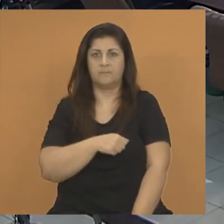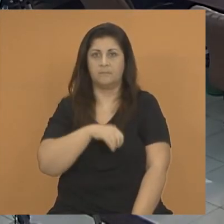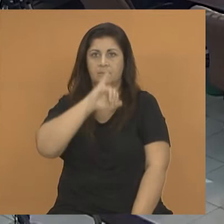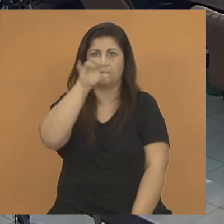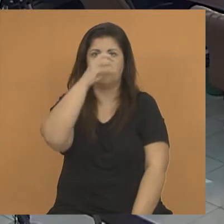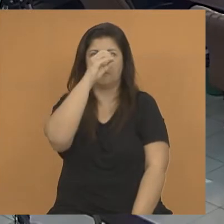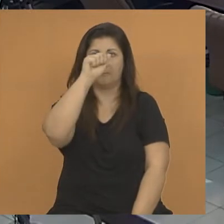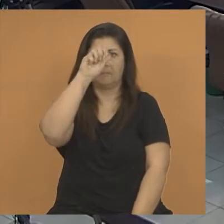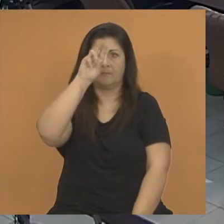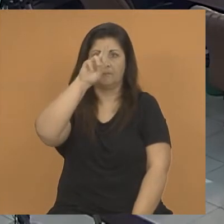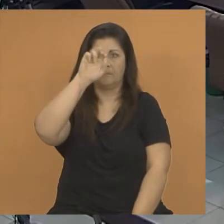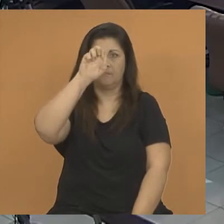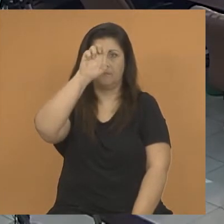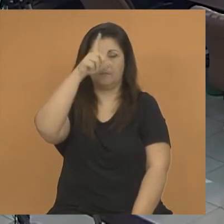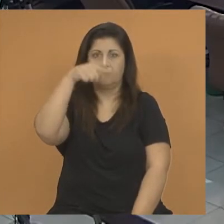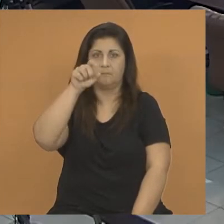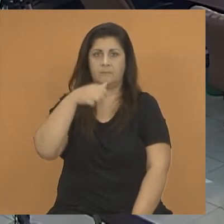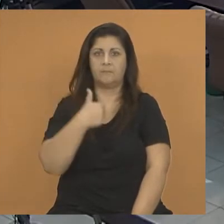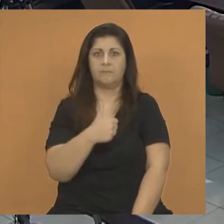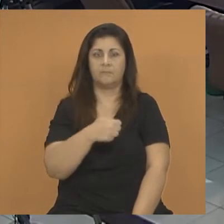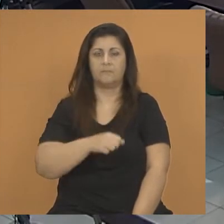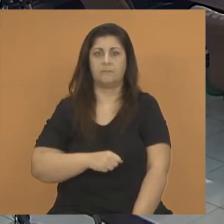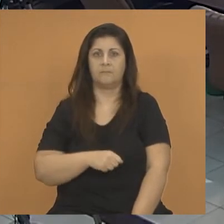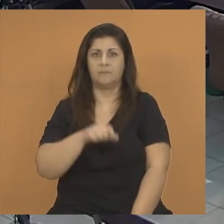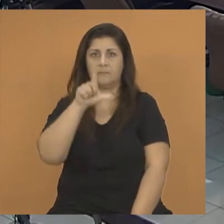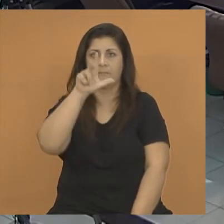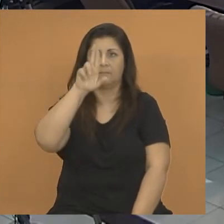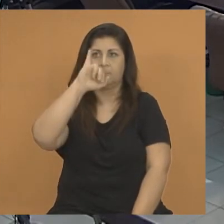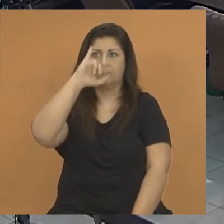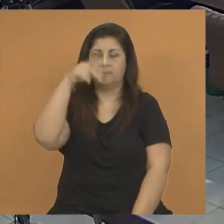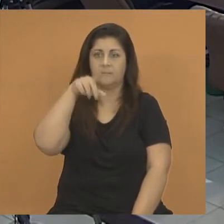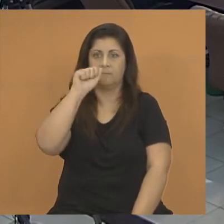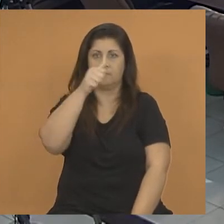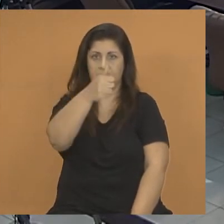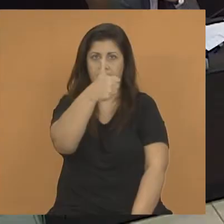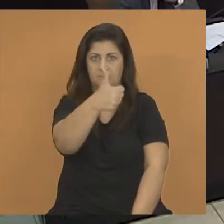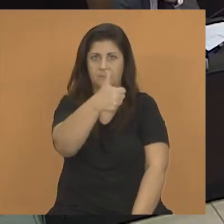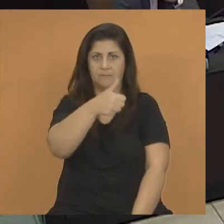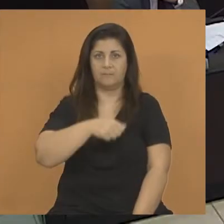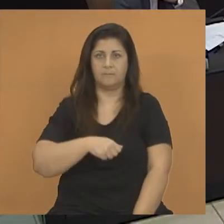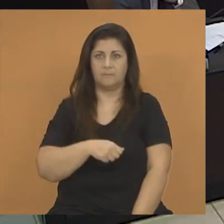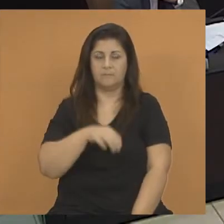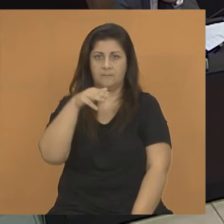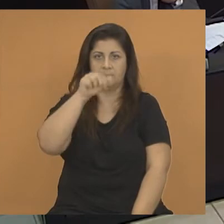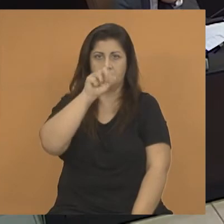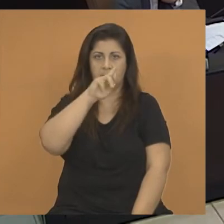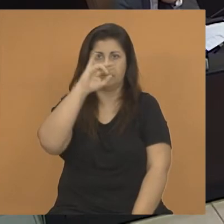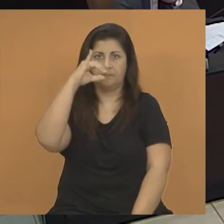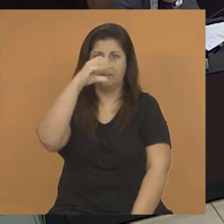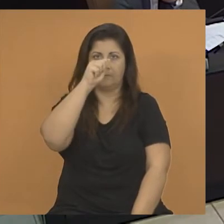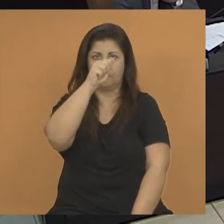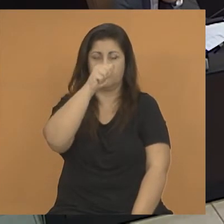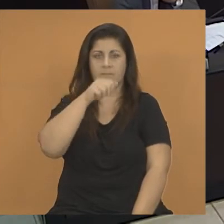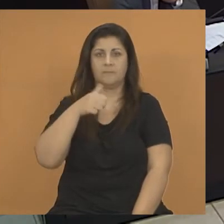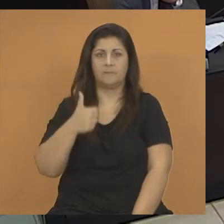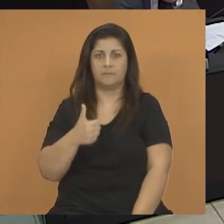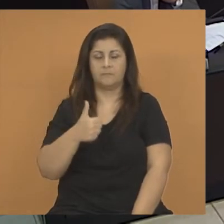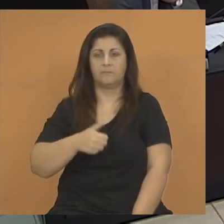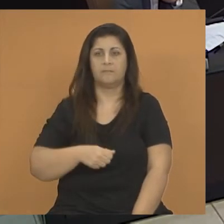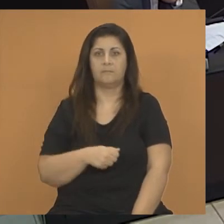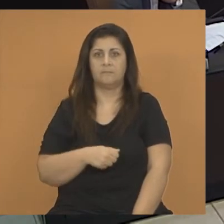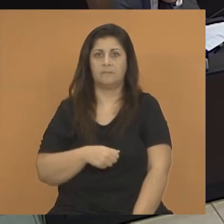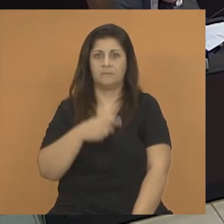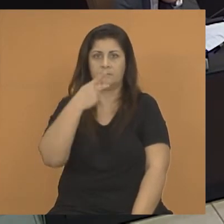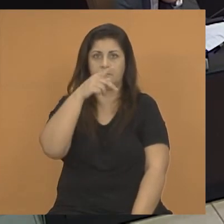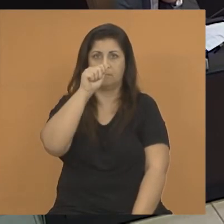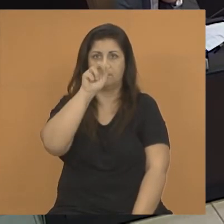Juarez Araújo? Favorável. Como vota o vereador Luiz Flávio? Favorável. Como vota a vereadora doutora Márcia? Favorável. Como vota o vereador